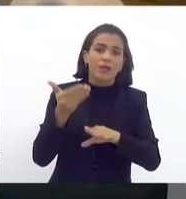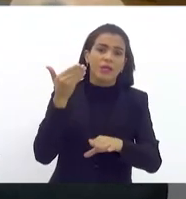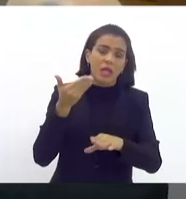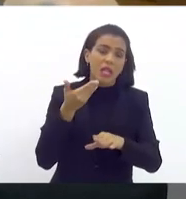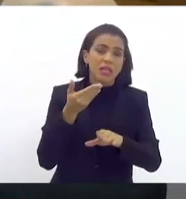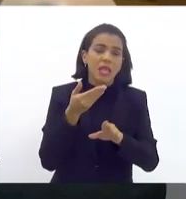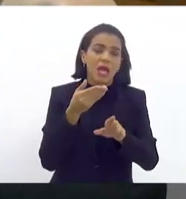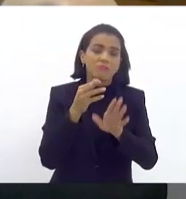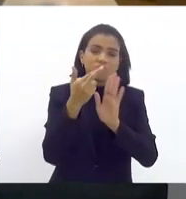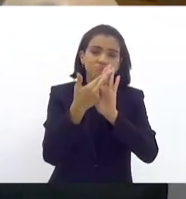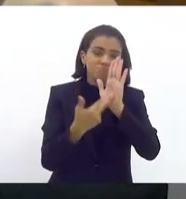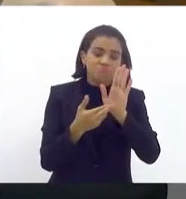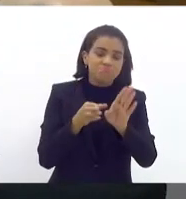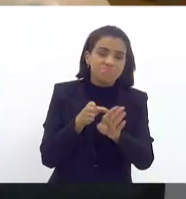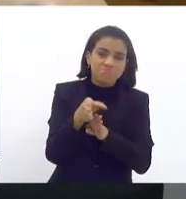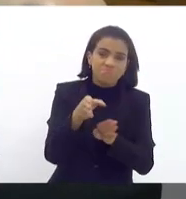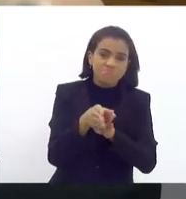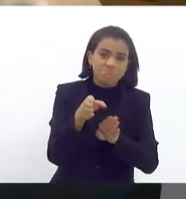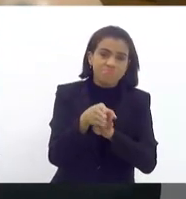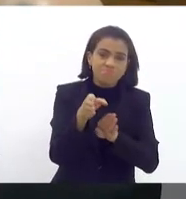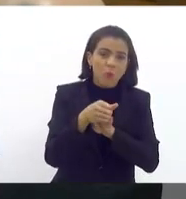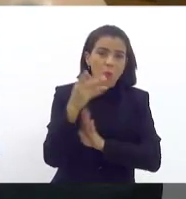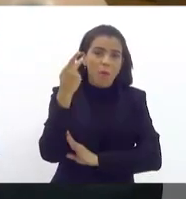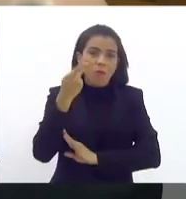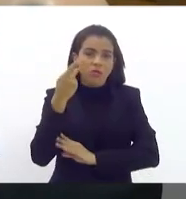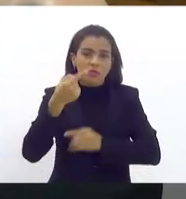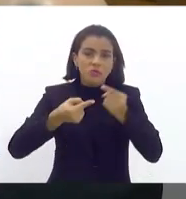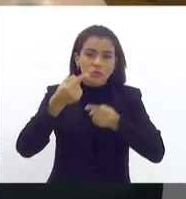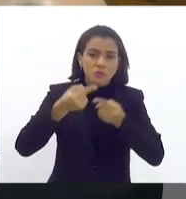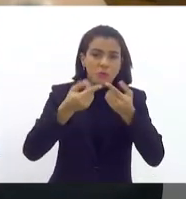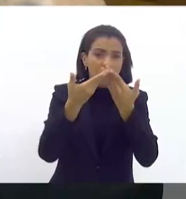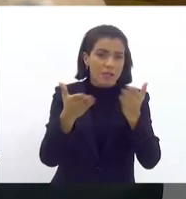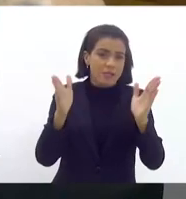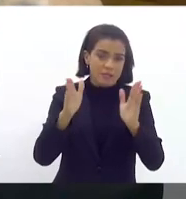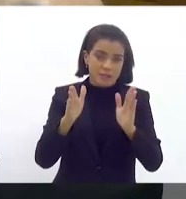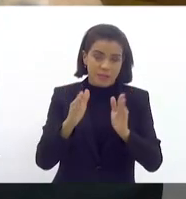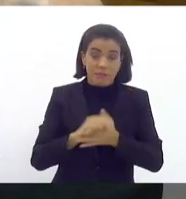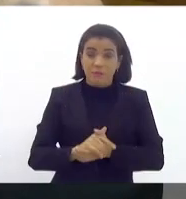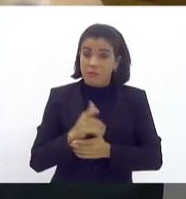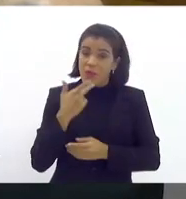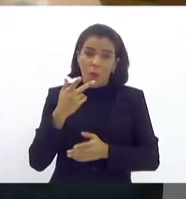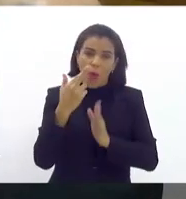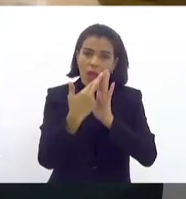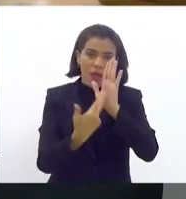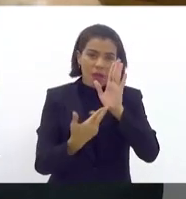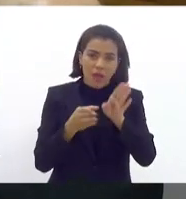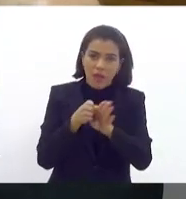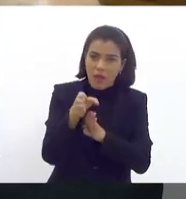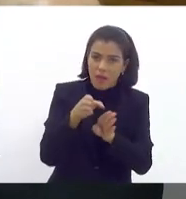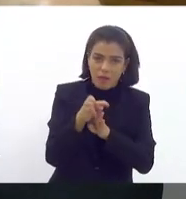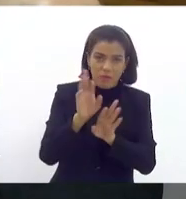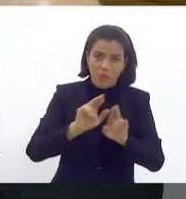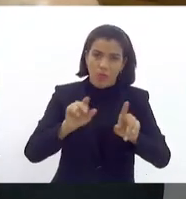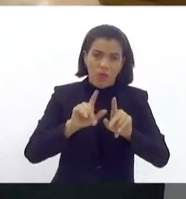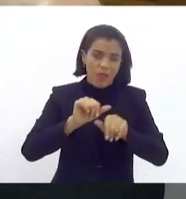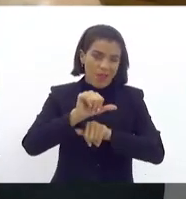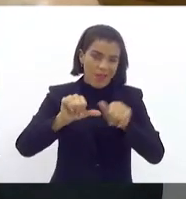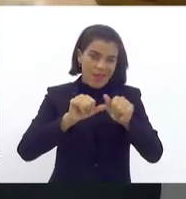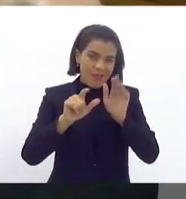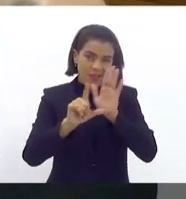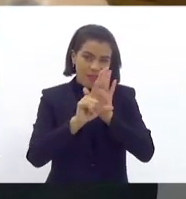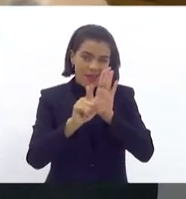regulando uma política mais ampla, né? Sim, ele está dizendo como. Ainda não está regulando. Porque não é lei. Não é lei. Virou lei, né? Não é